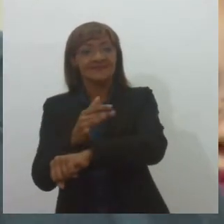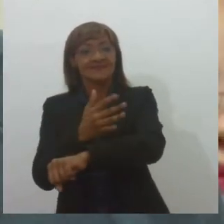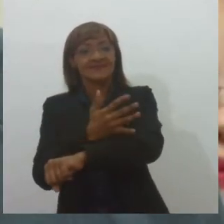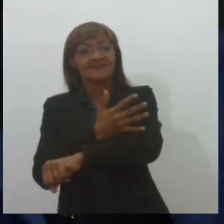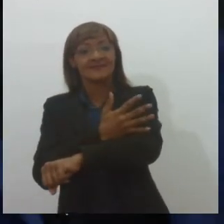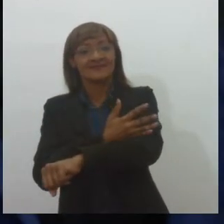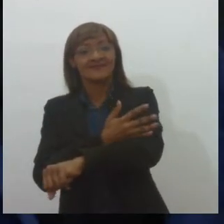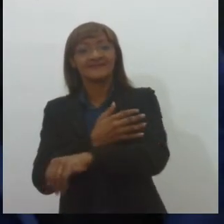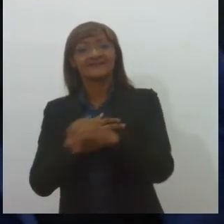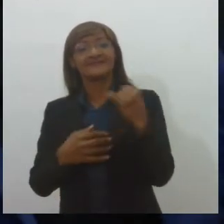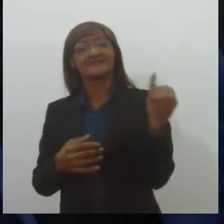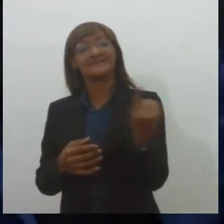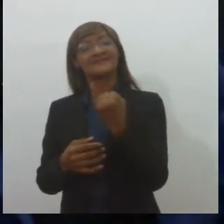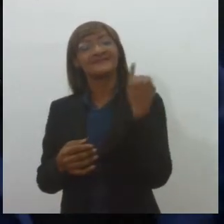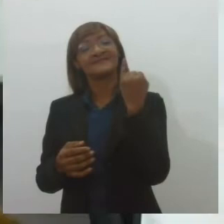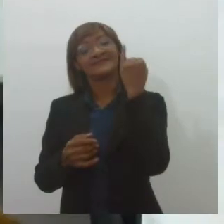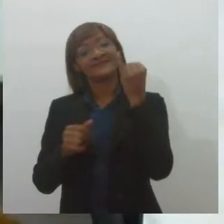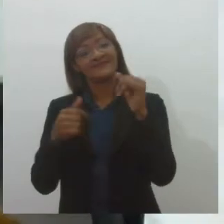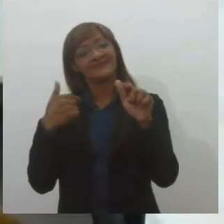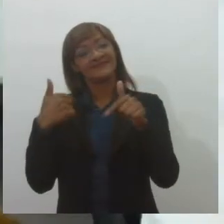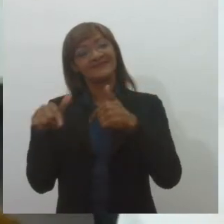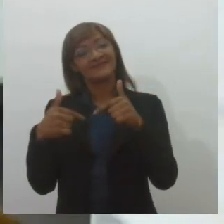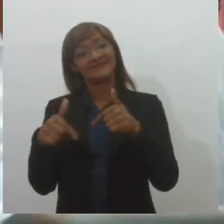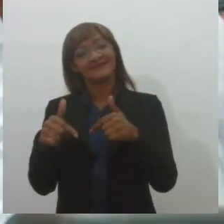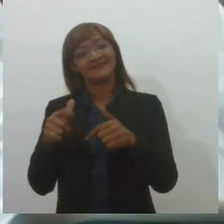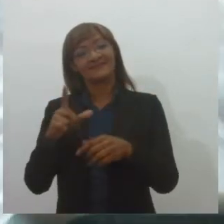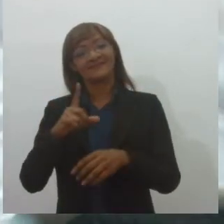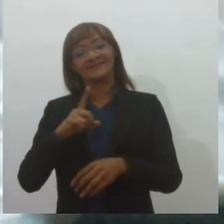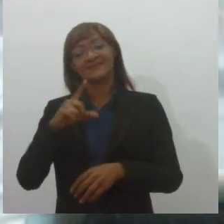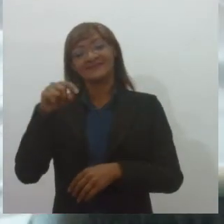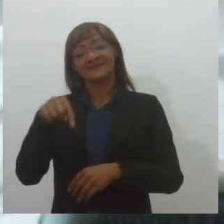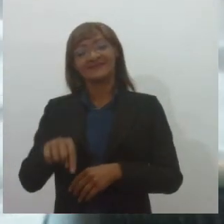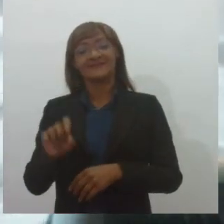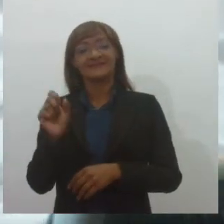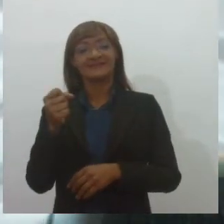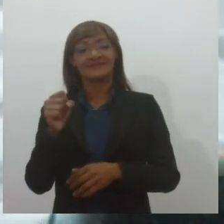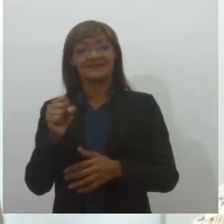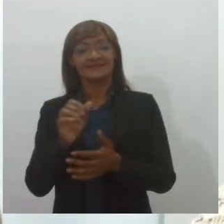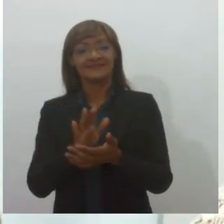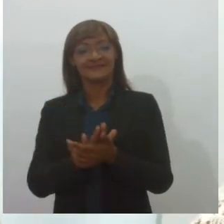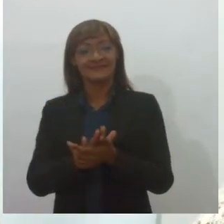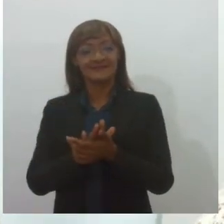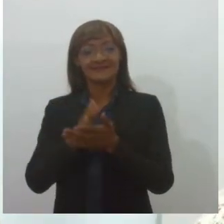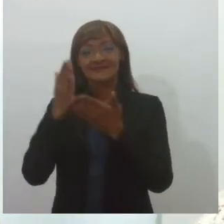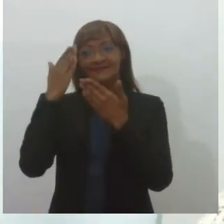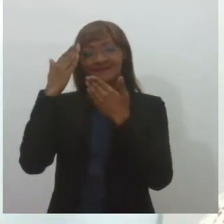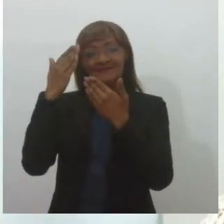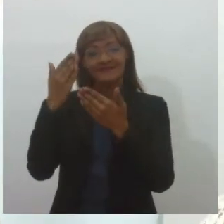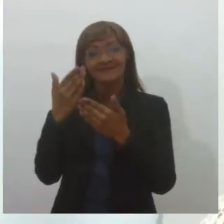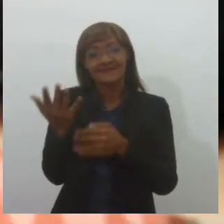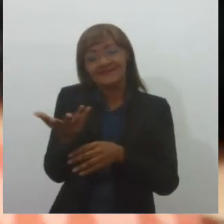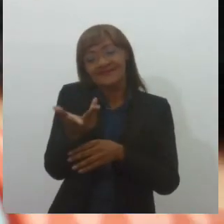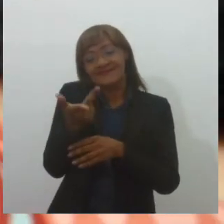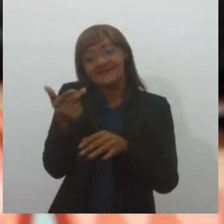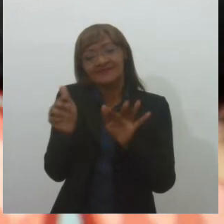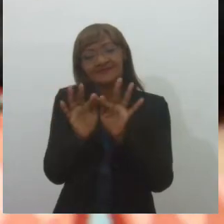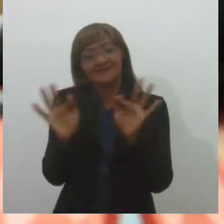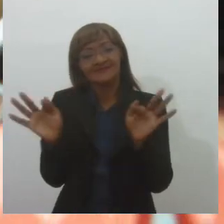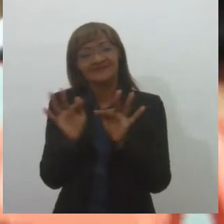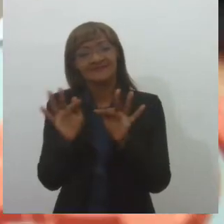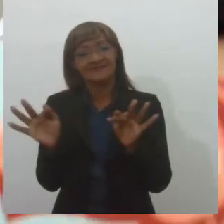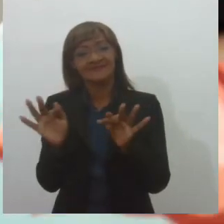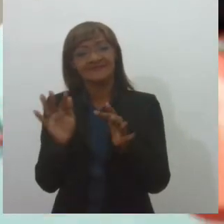pela importância do trabalho que vem sendo realizado em Sergipe graças ao jeito simples e cativante